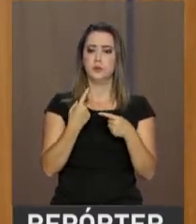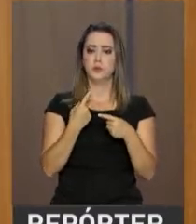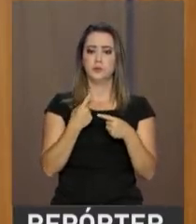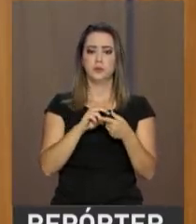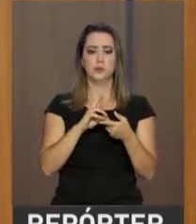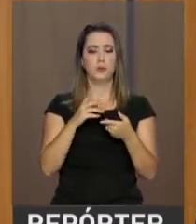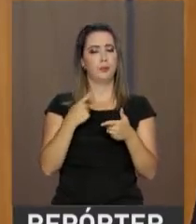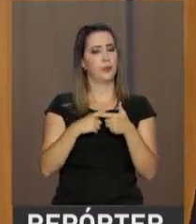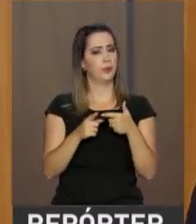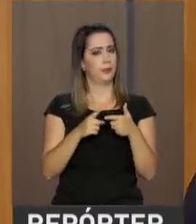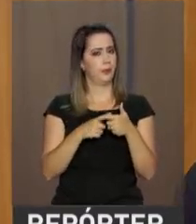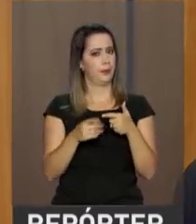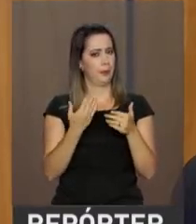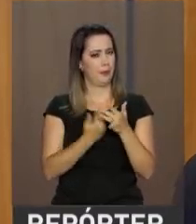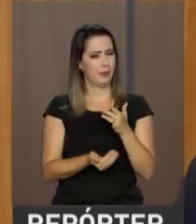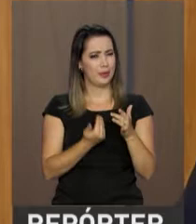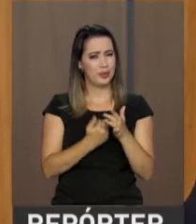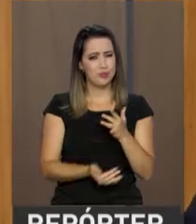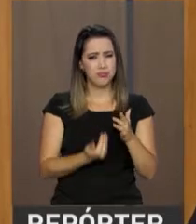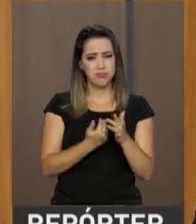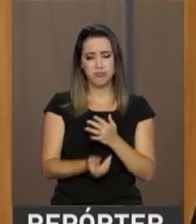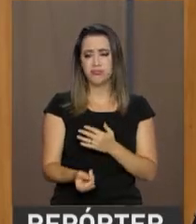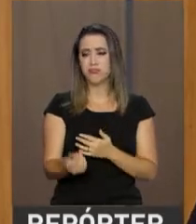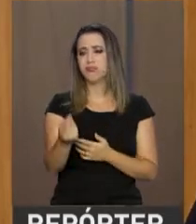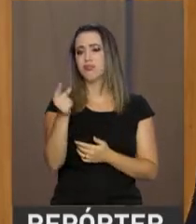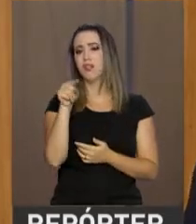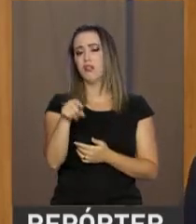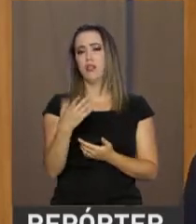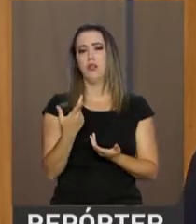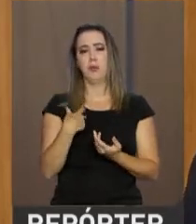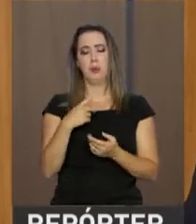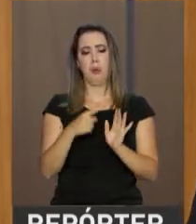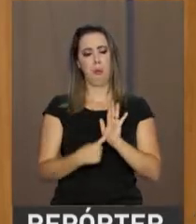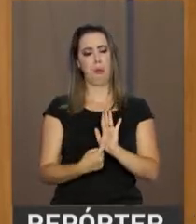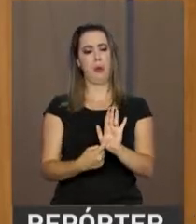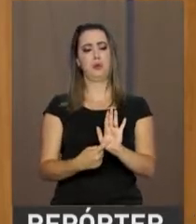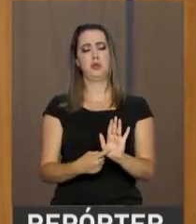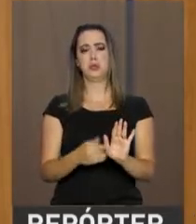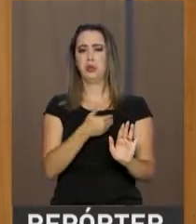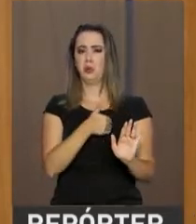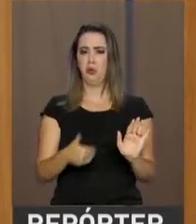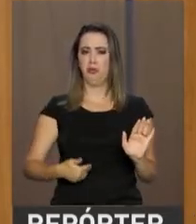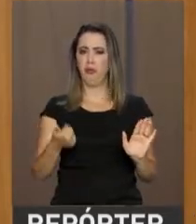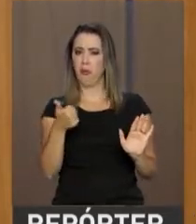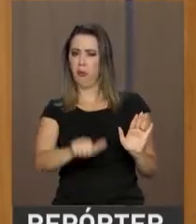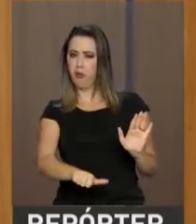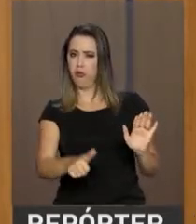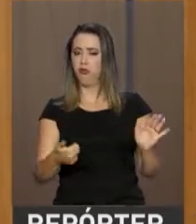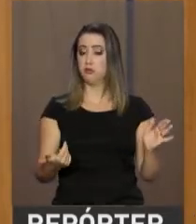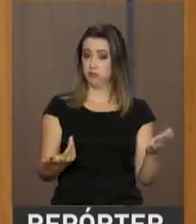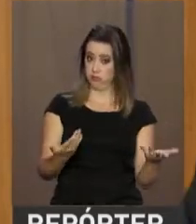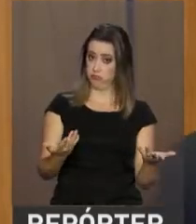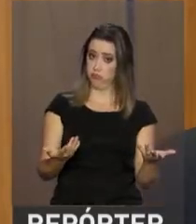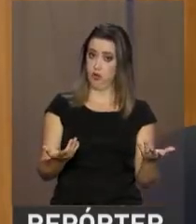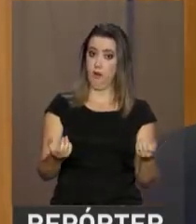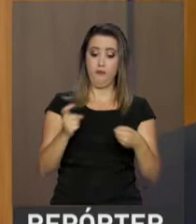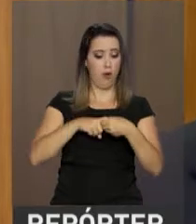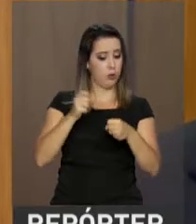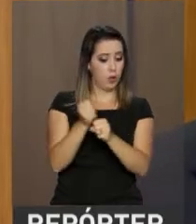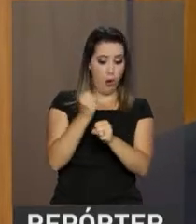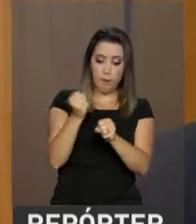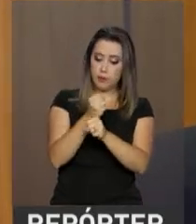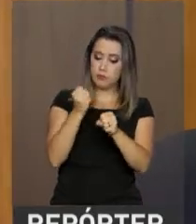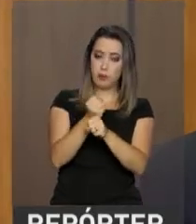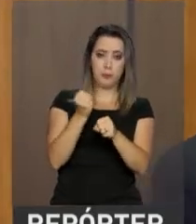causando um prejuízo enorme uma manifestação de pouca eficiência da máquina pública retomarmos